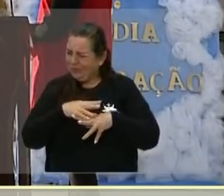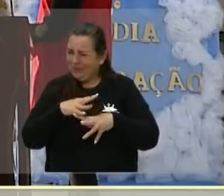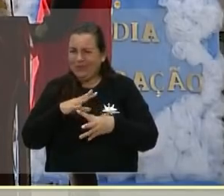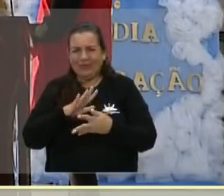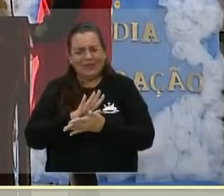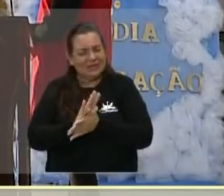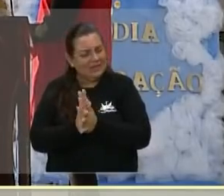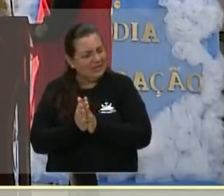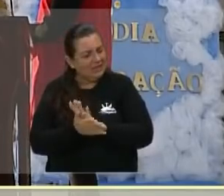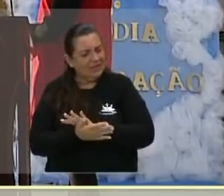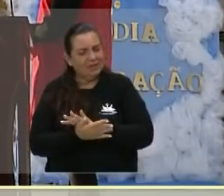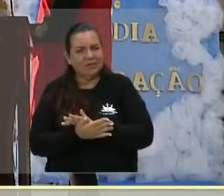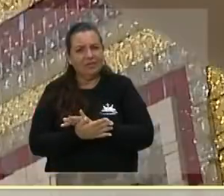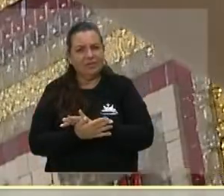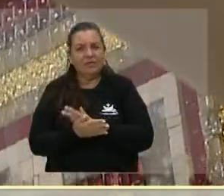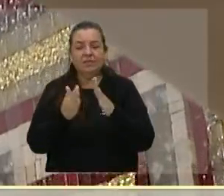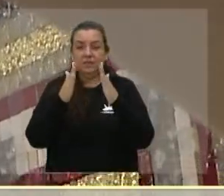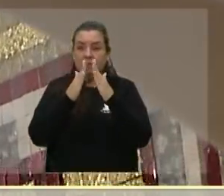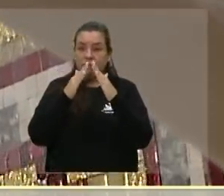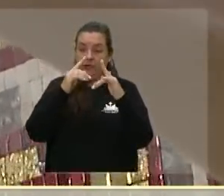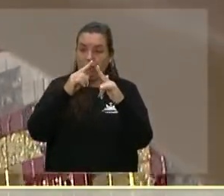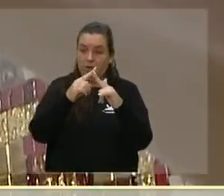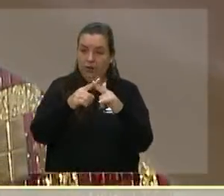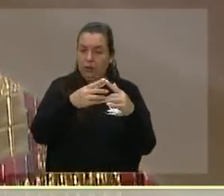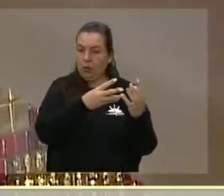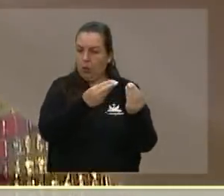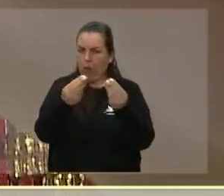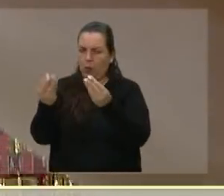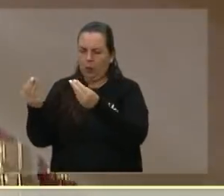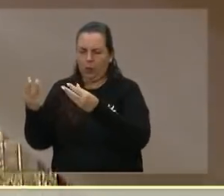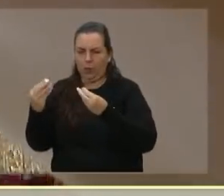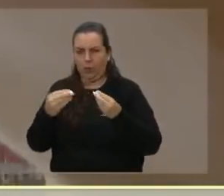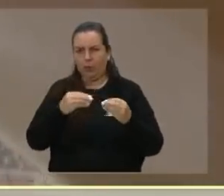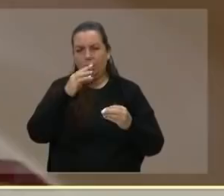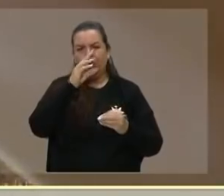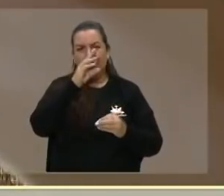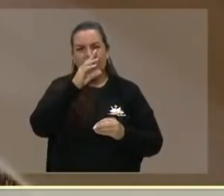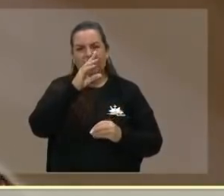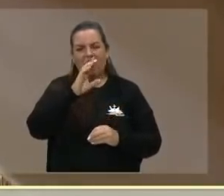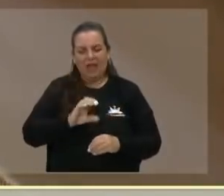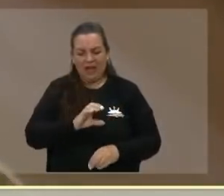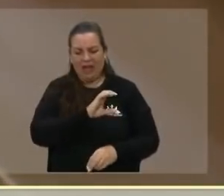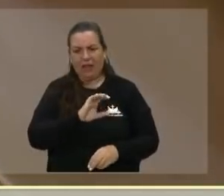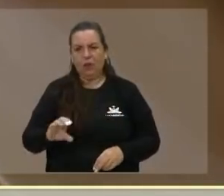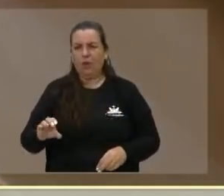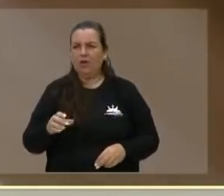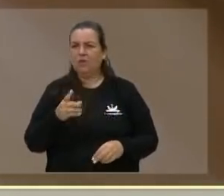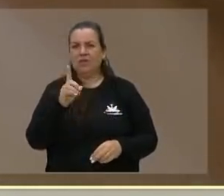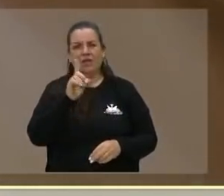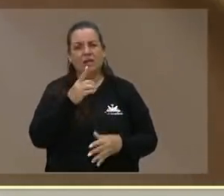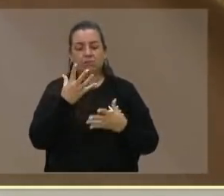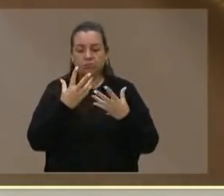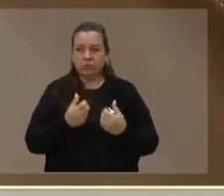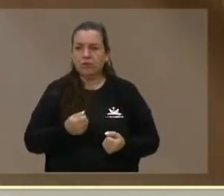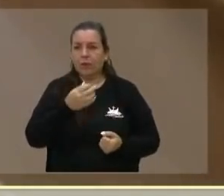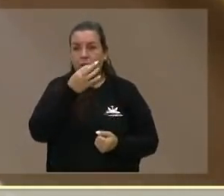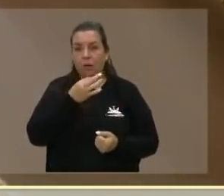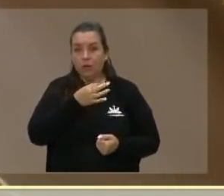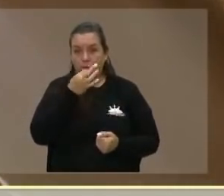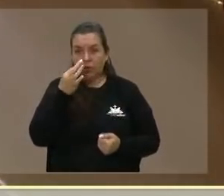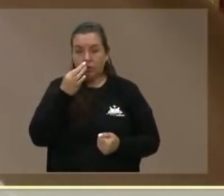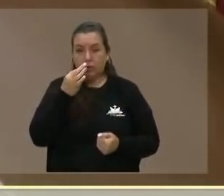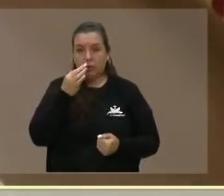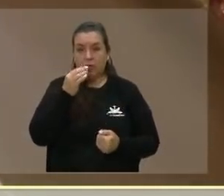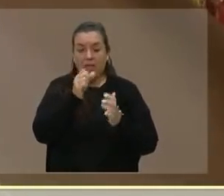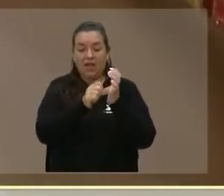pela igreja de tantos e milhares de católicos que estão sem receber eucaristia sagas do